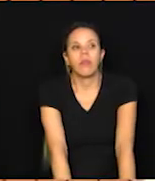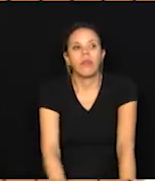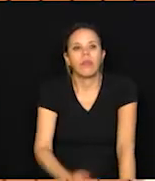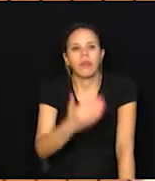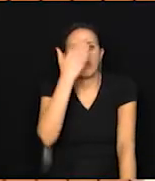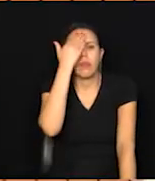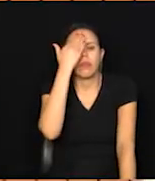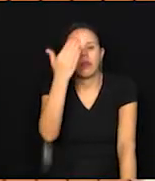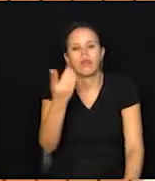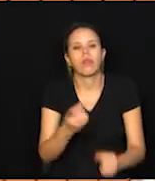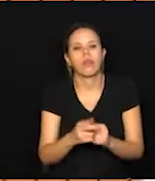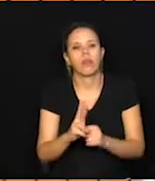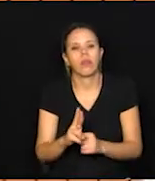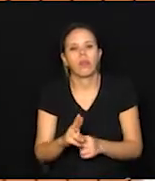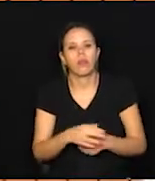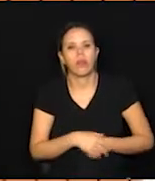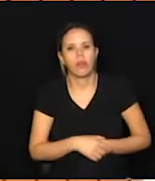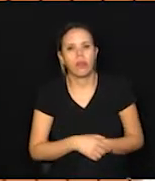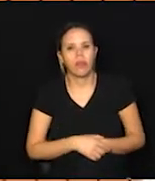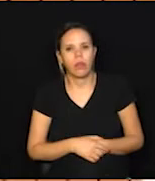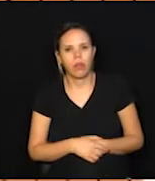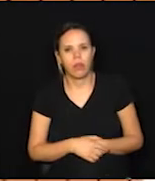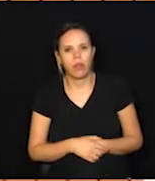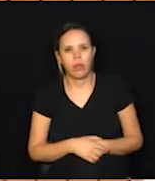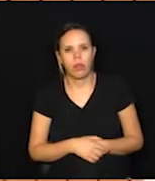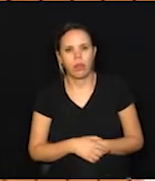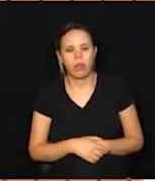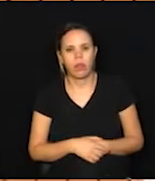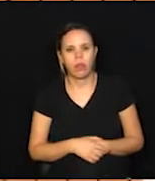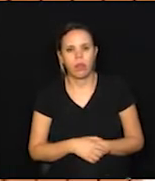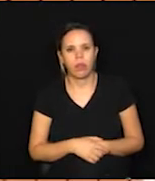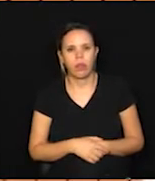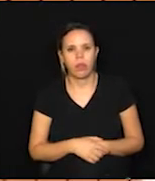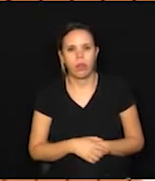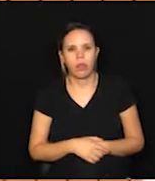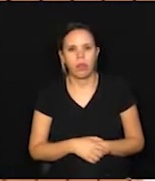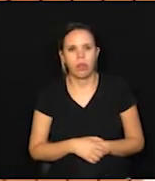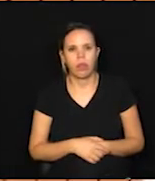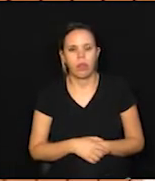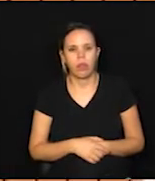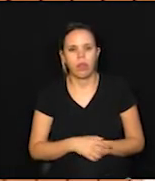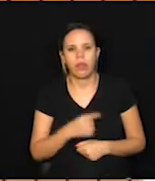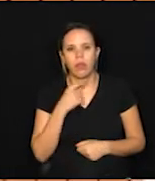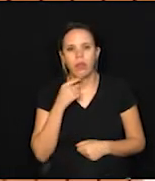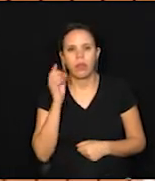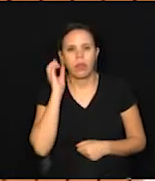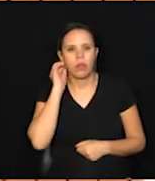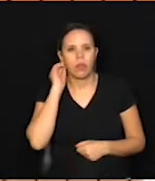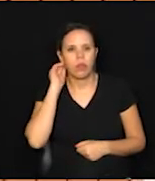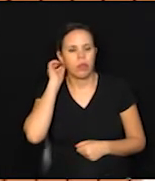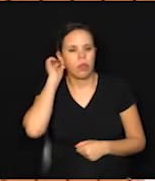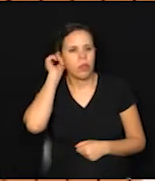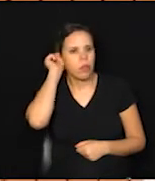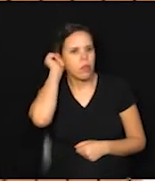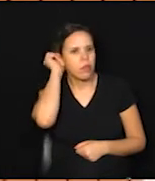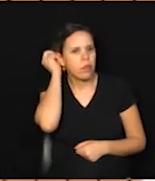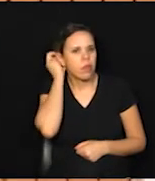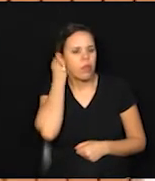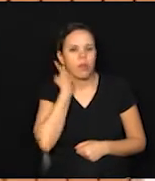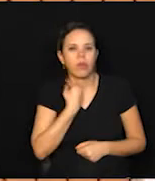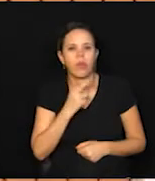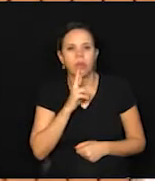Obrigado, doutora Cíntia. Doutor Sérgio, agora fica aí o meu questionamento, né, para o senhor responder. Aí a